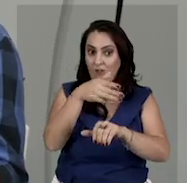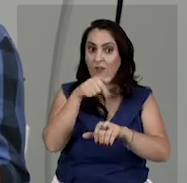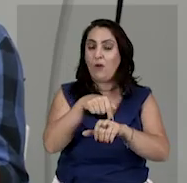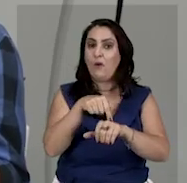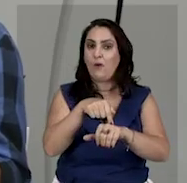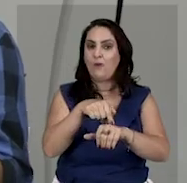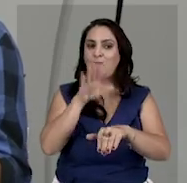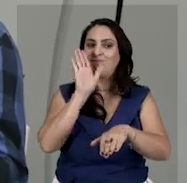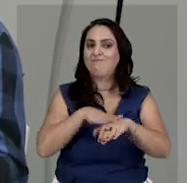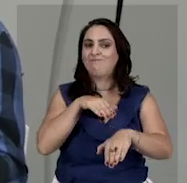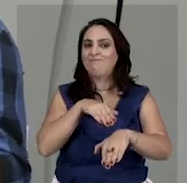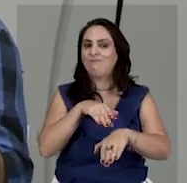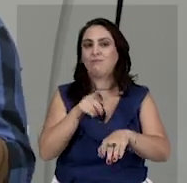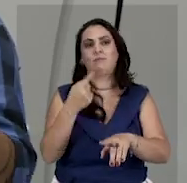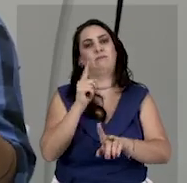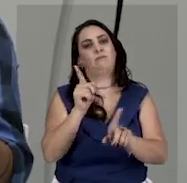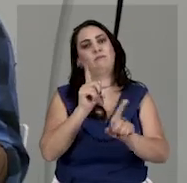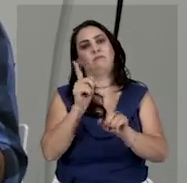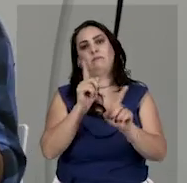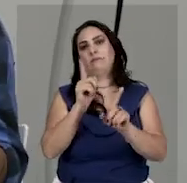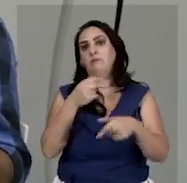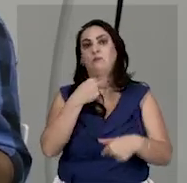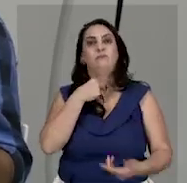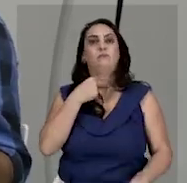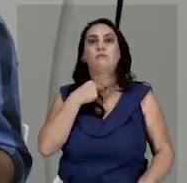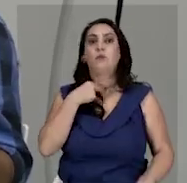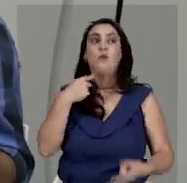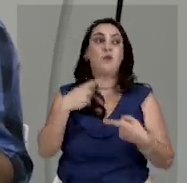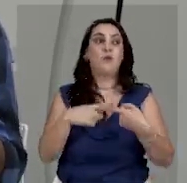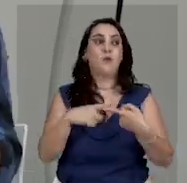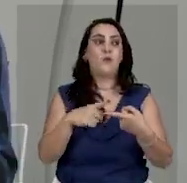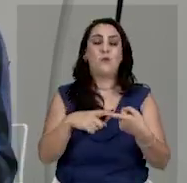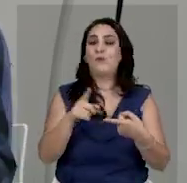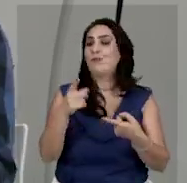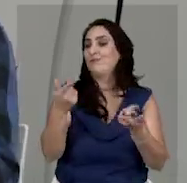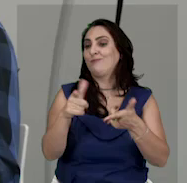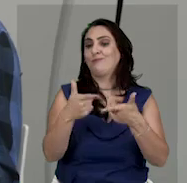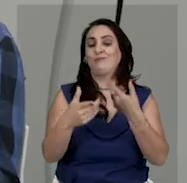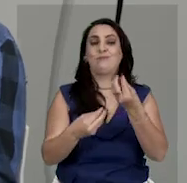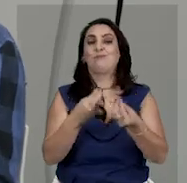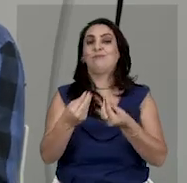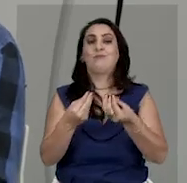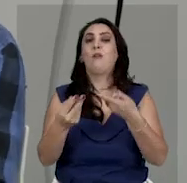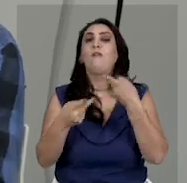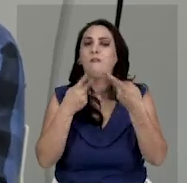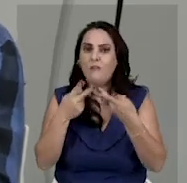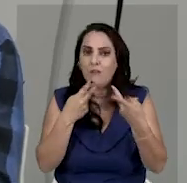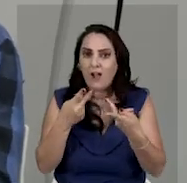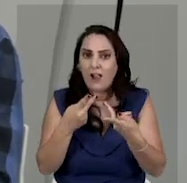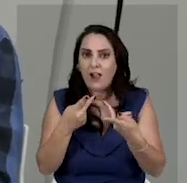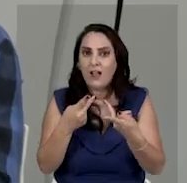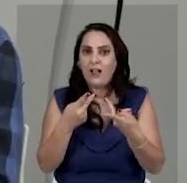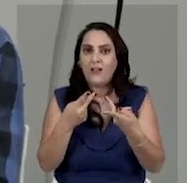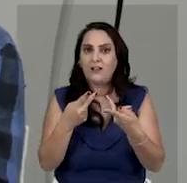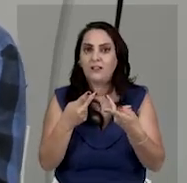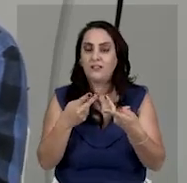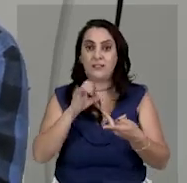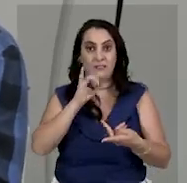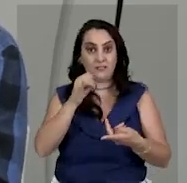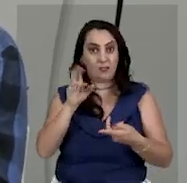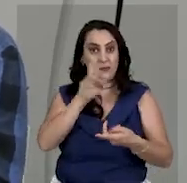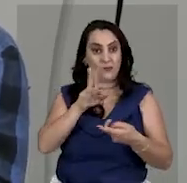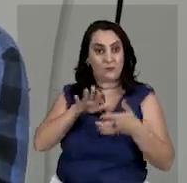forma de torná-los pessoas incapazes de falar. Então o Congresso de Milão é um marco na história da pessoa